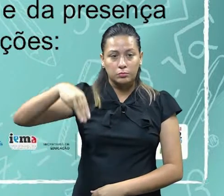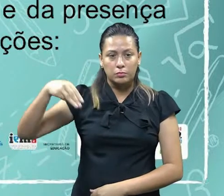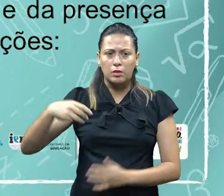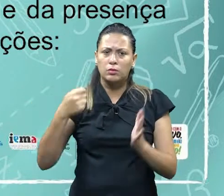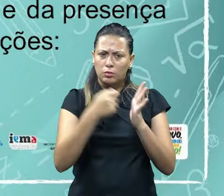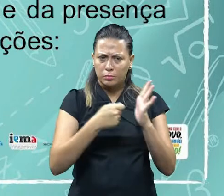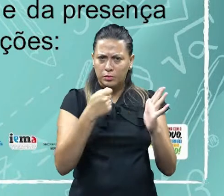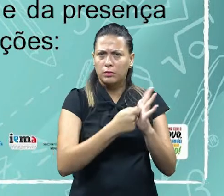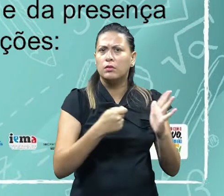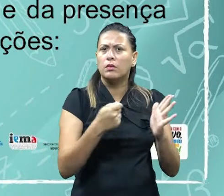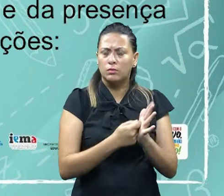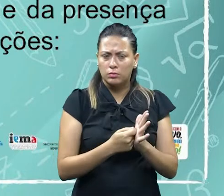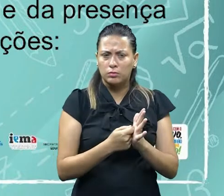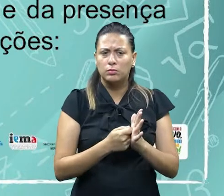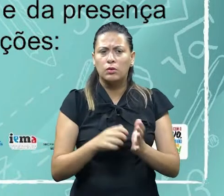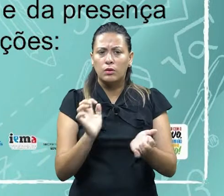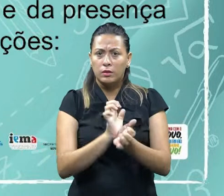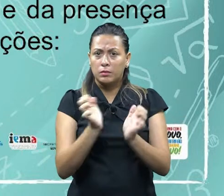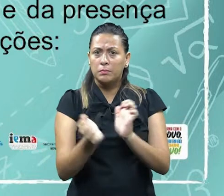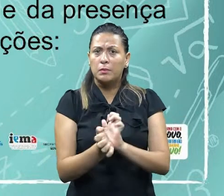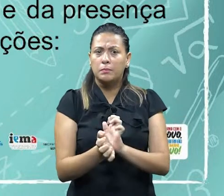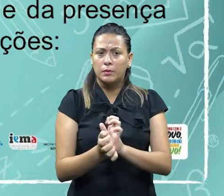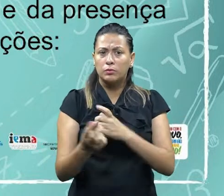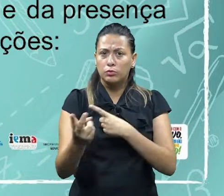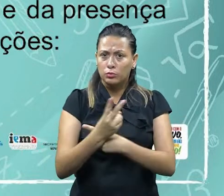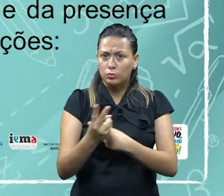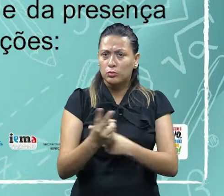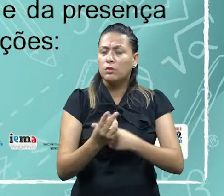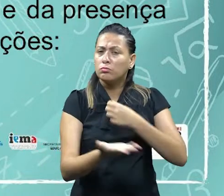obrigatório, além dos EPIs básicos.